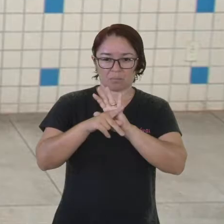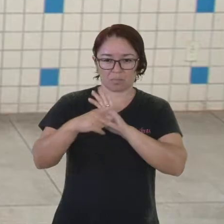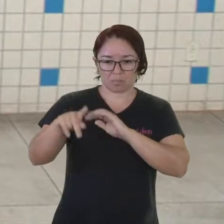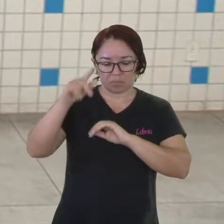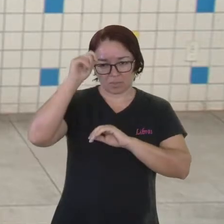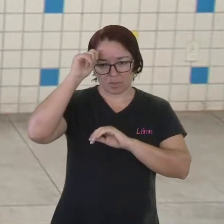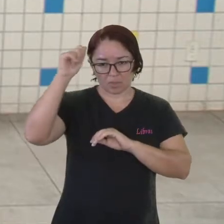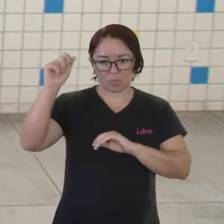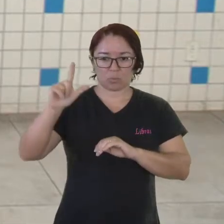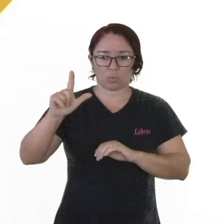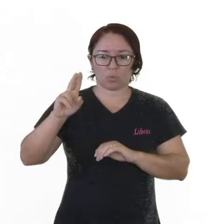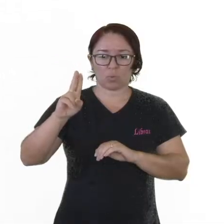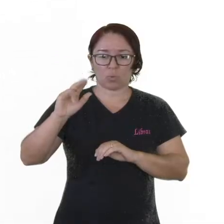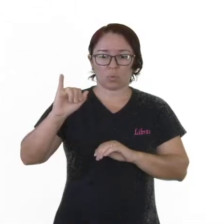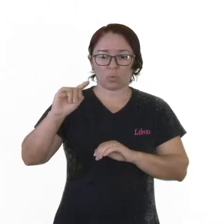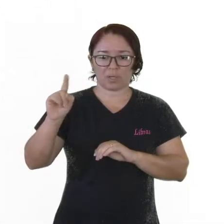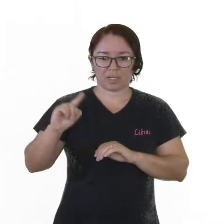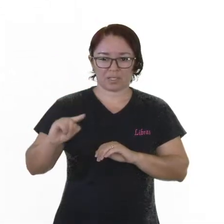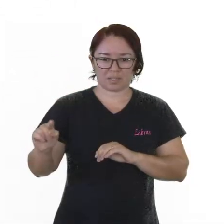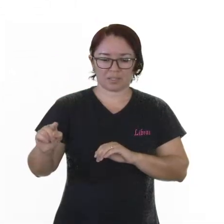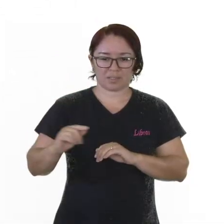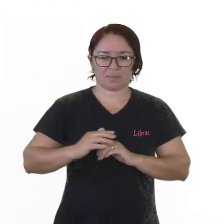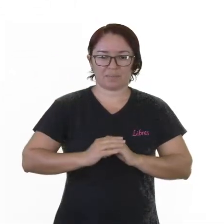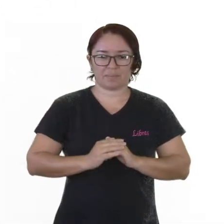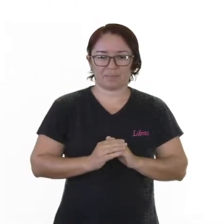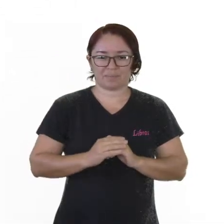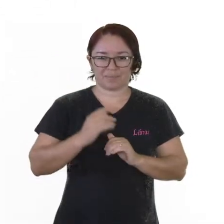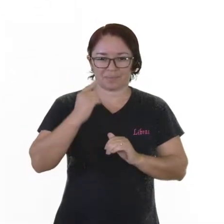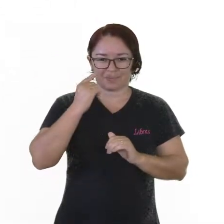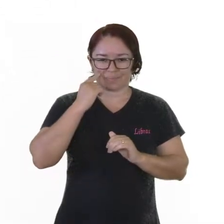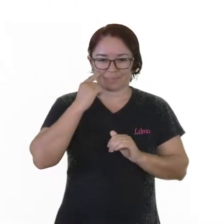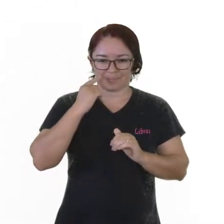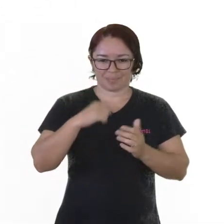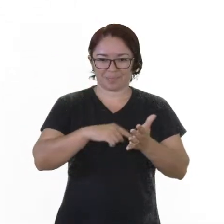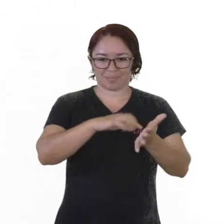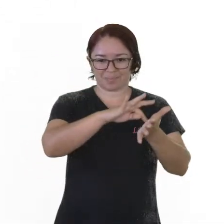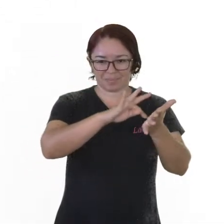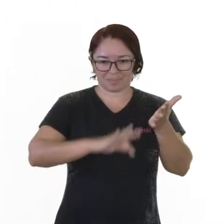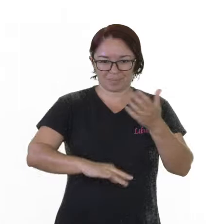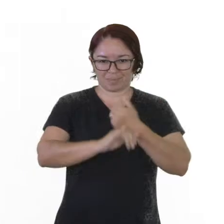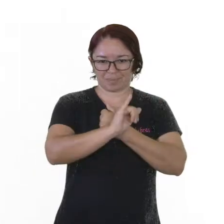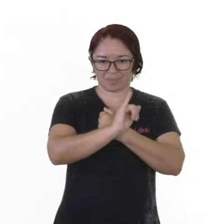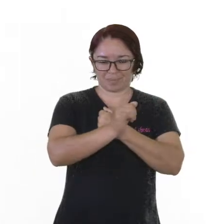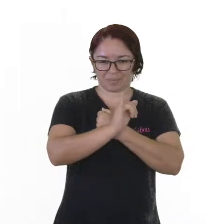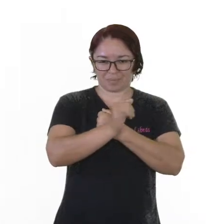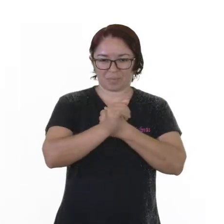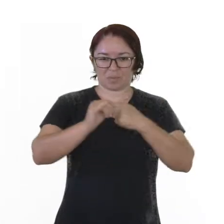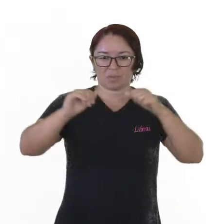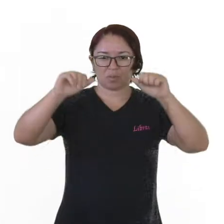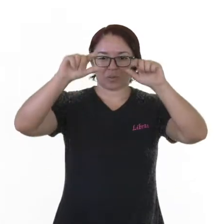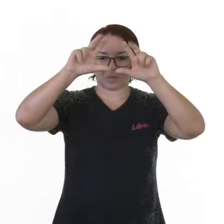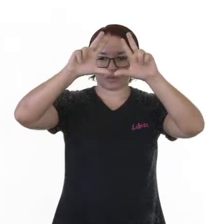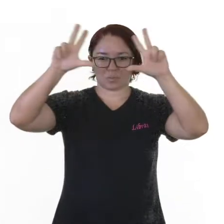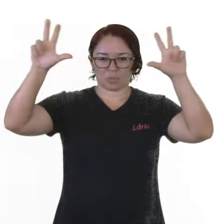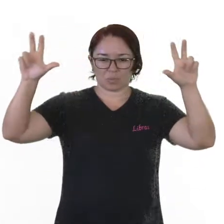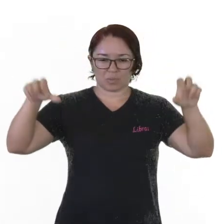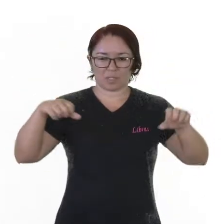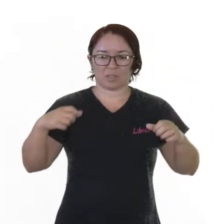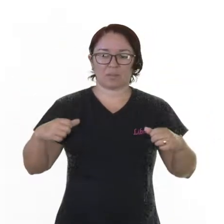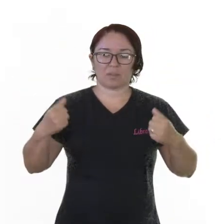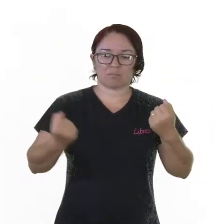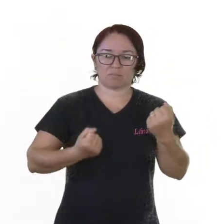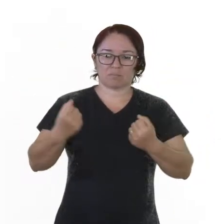por favor. Crônica, pneu furado, Luiz Fernando Veríssimo. O carro